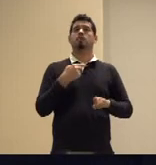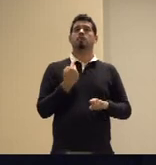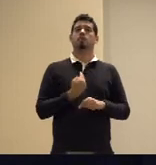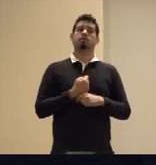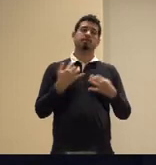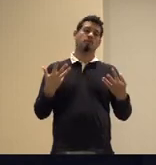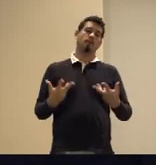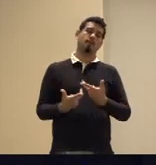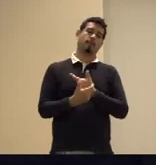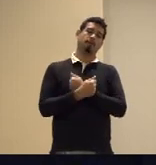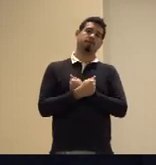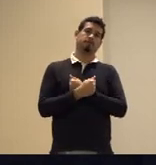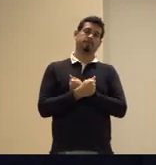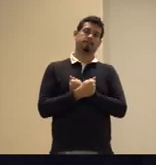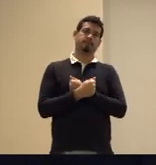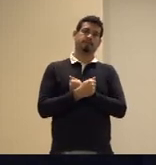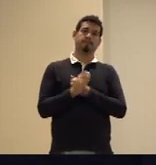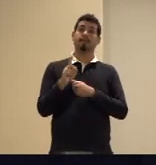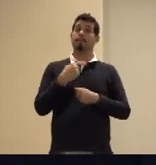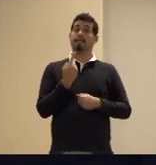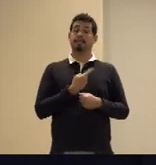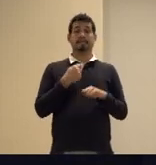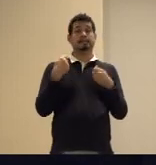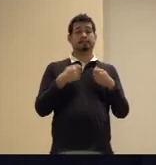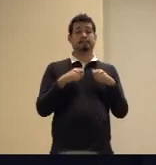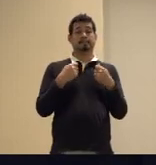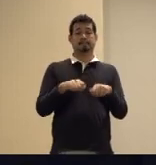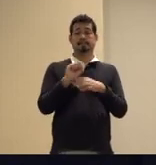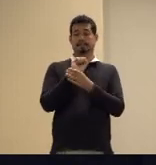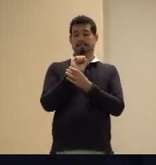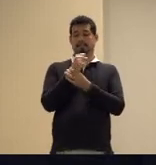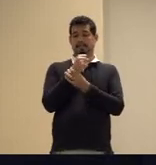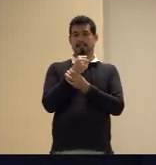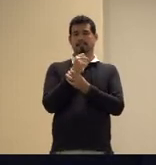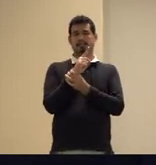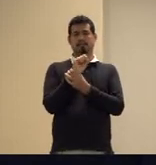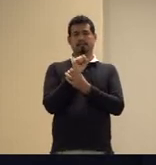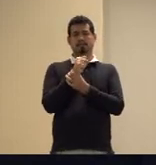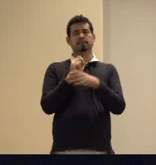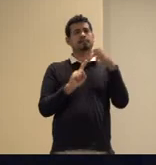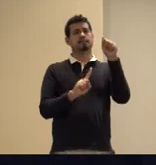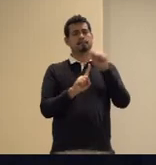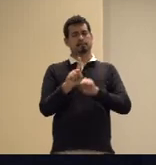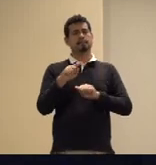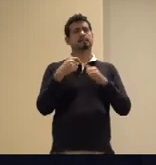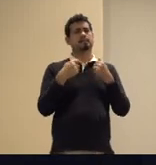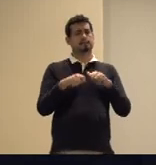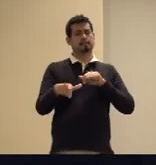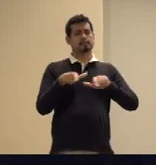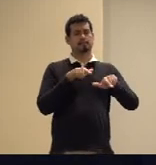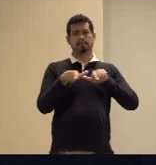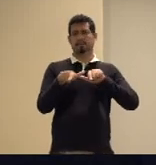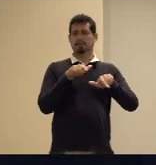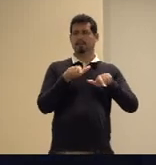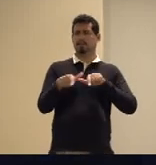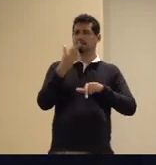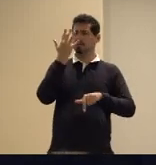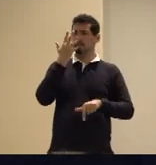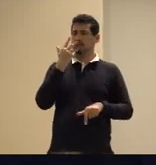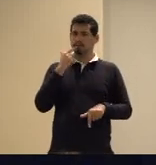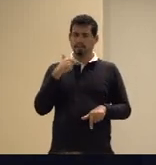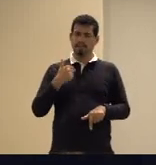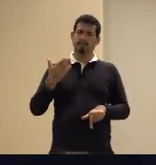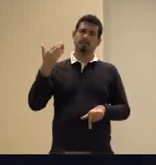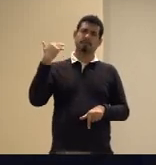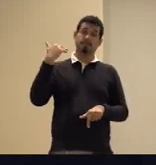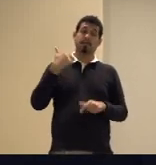acolhimentos? Para a gente garantir esses 18 meses, nós temos que ter trabalhado a criança lá